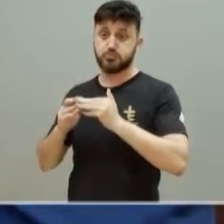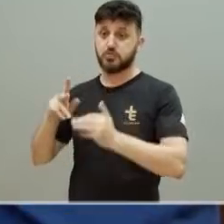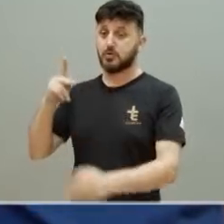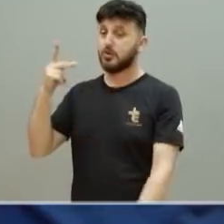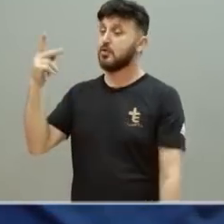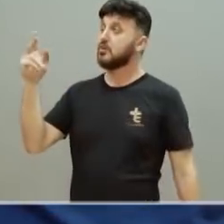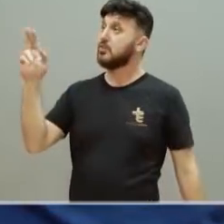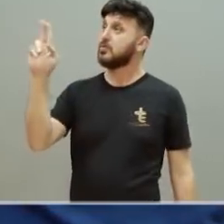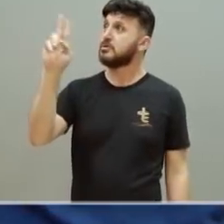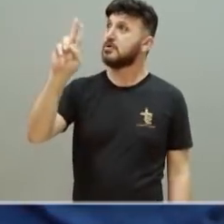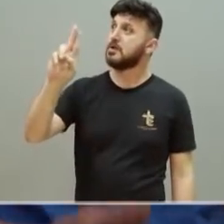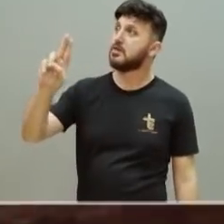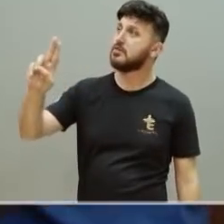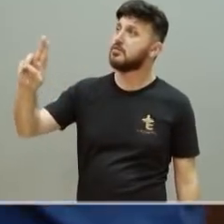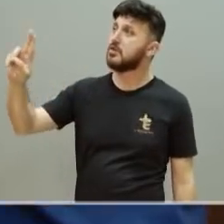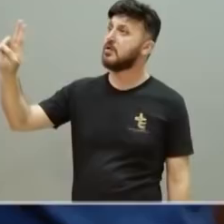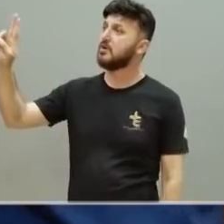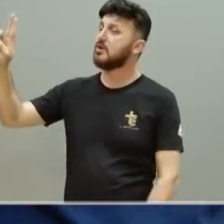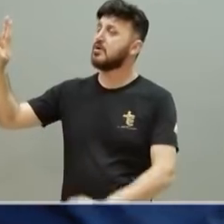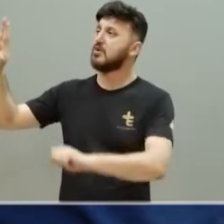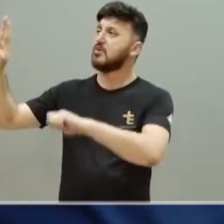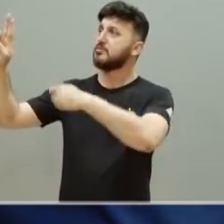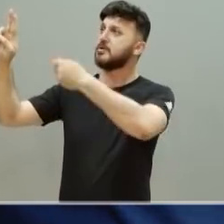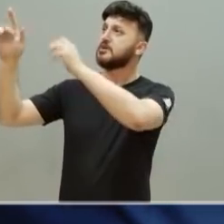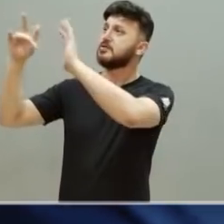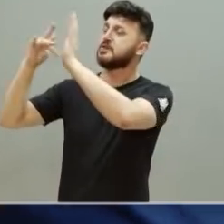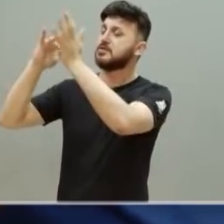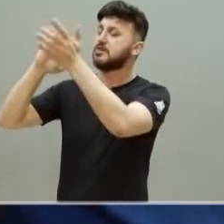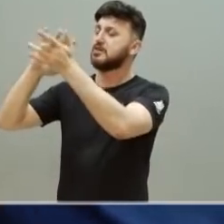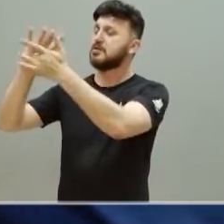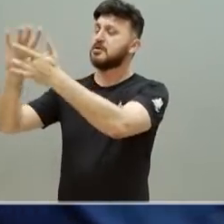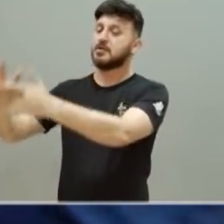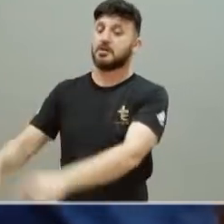Invocamos o teu nome,